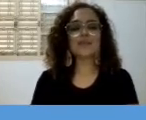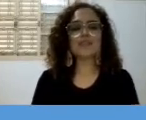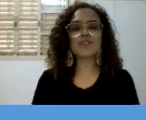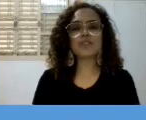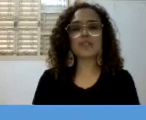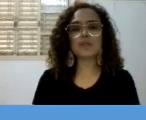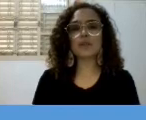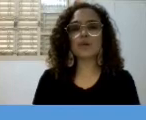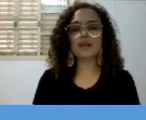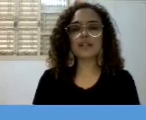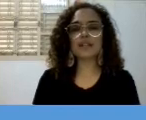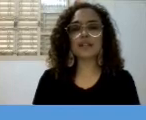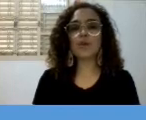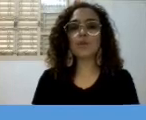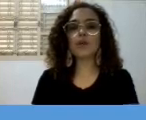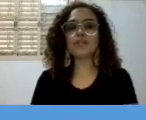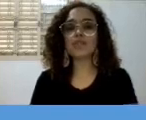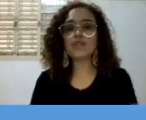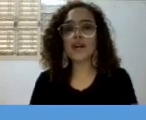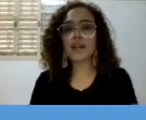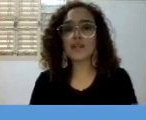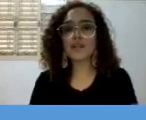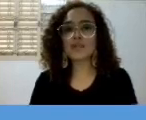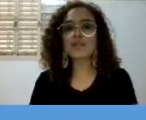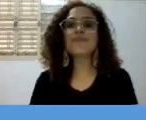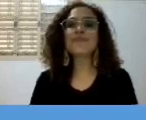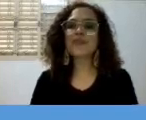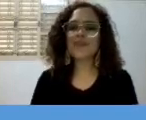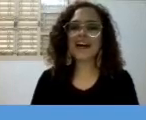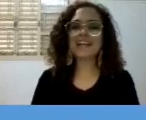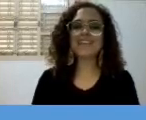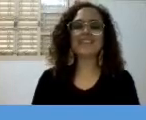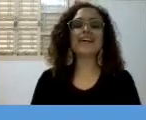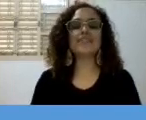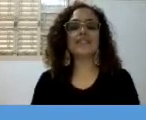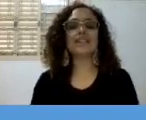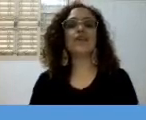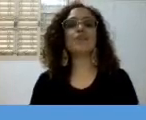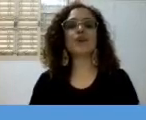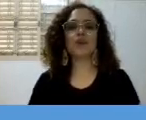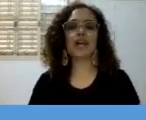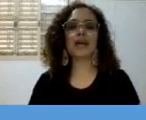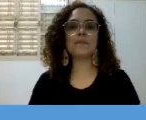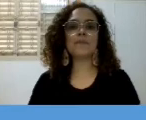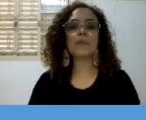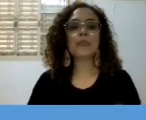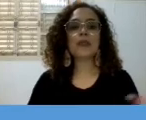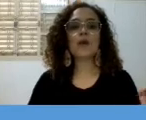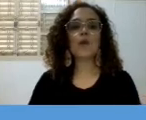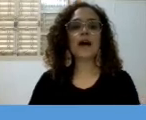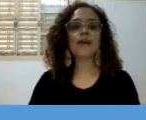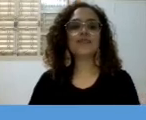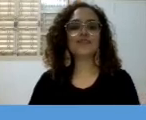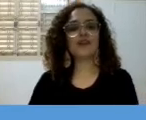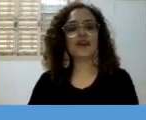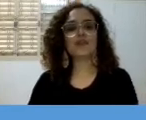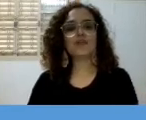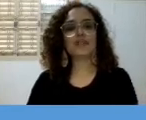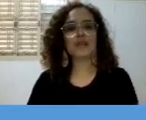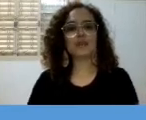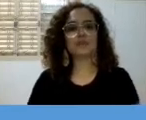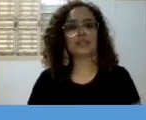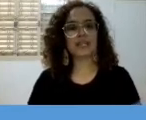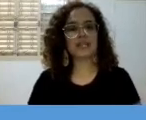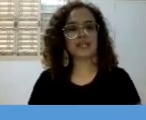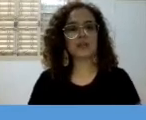nós estamos registrando uma quadrinha com quantos versos? Quatro versos. Então, vamos colocar quatro